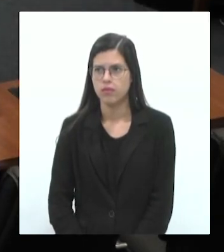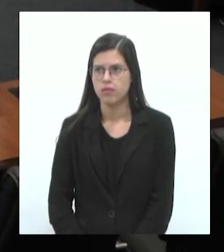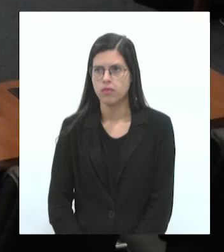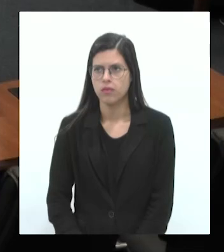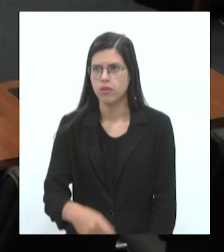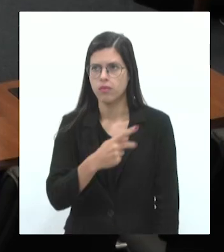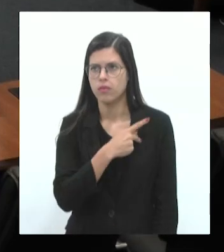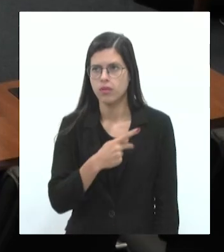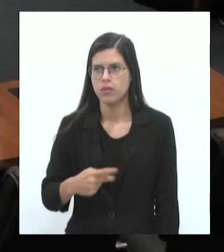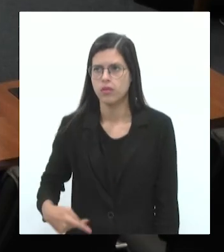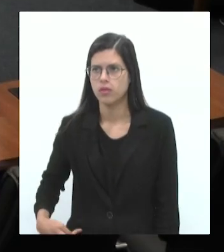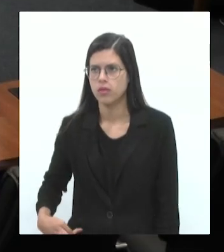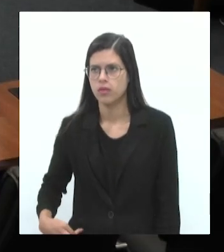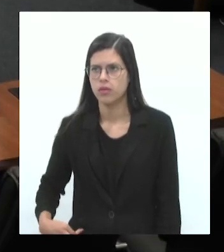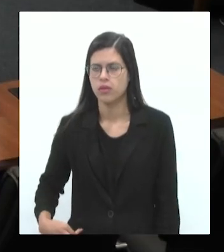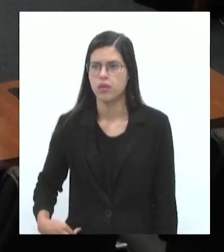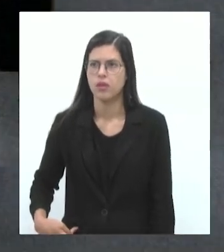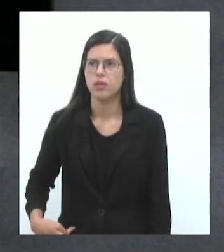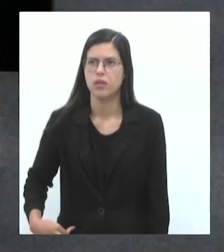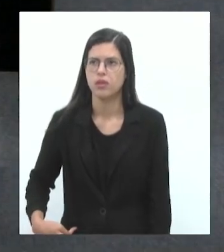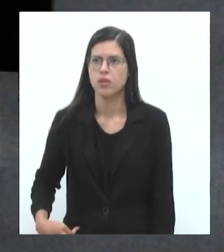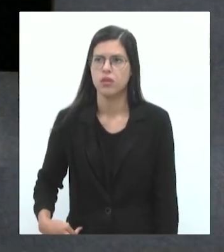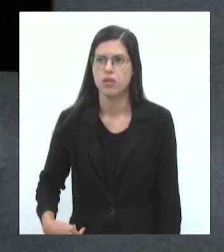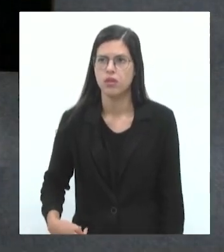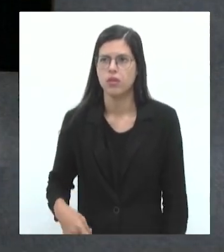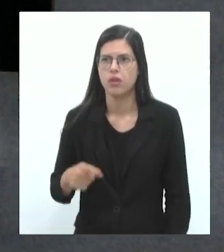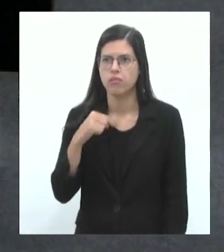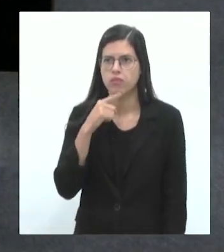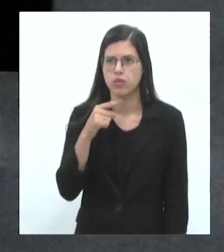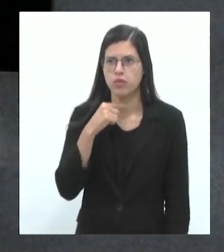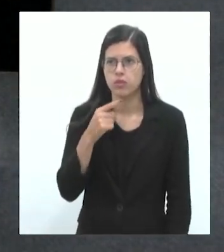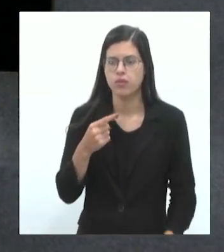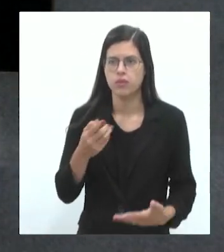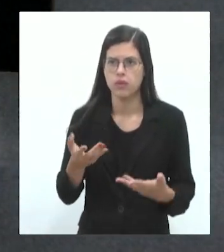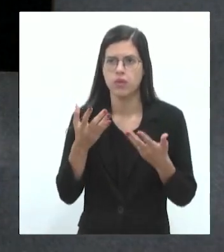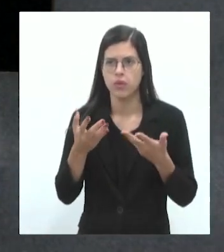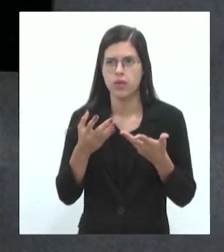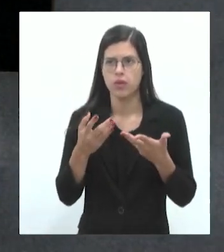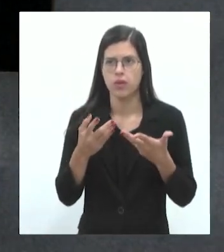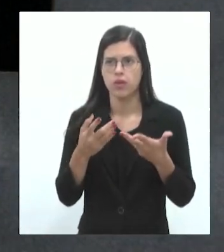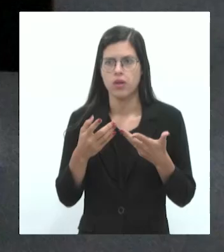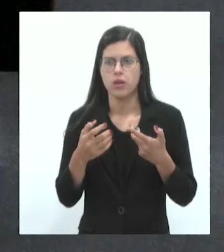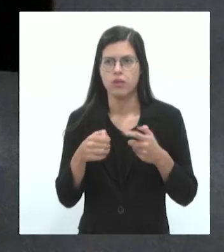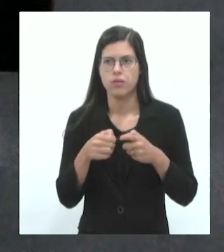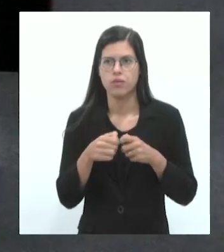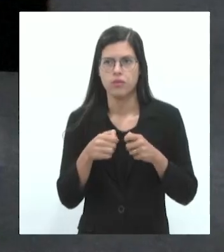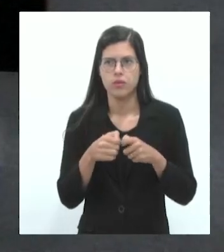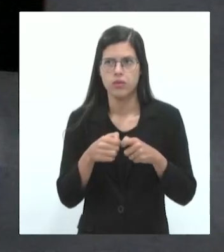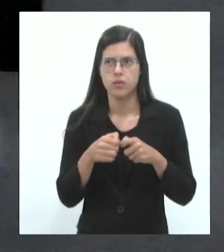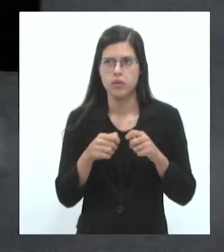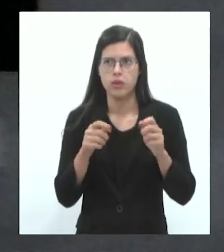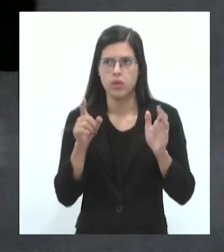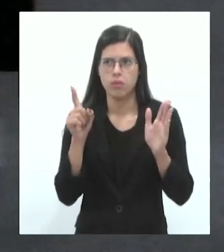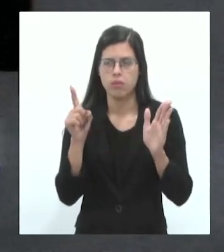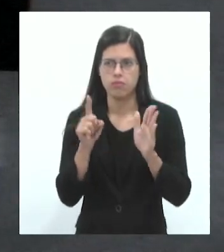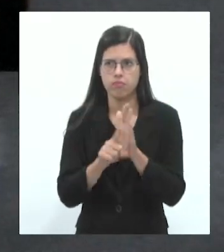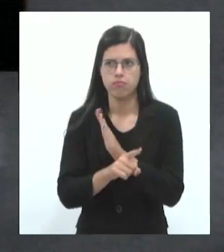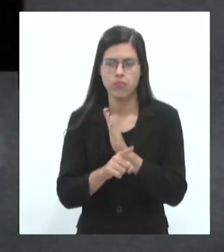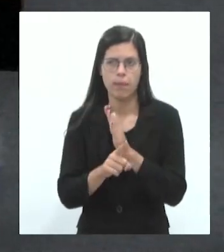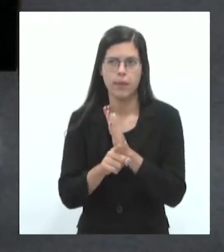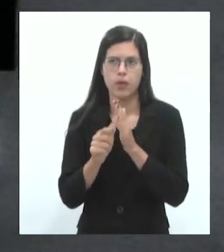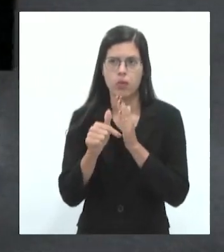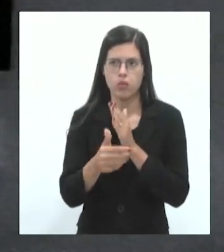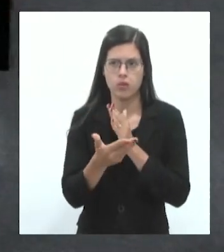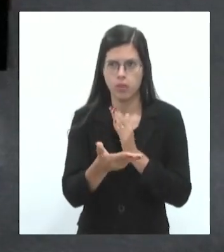Presidente, eu fiquei numa grande dúvida que eu queria fazer uma questão a Vossa Excelência, dirigido diretamente a Vossa